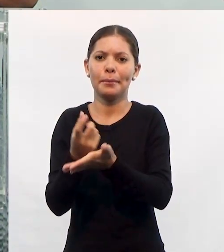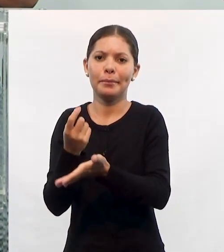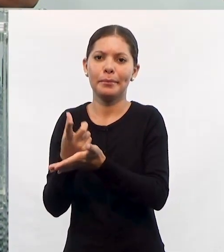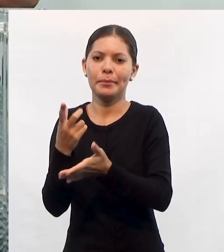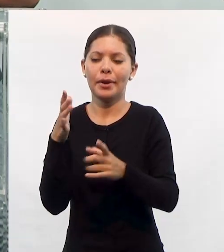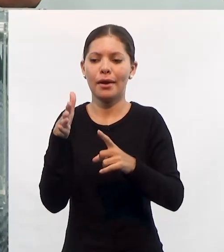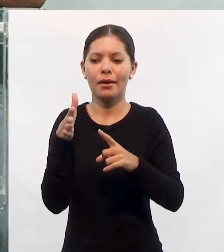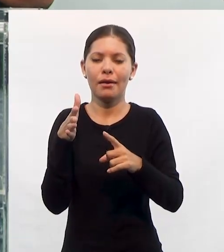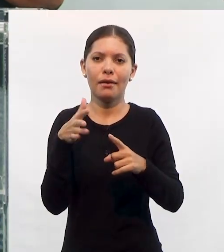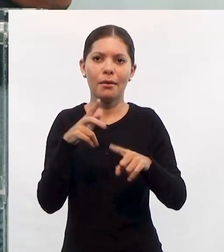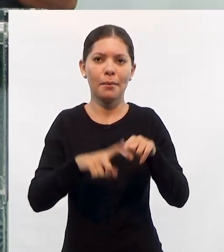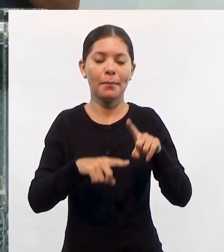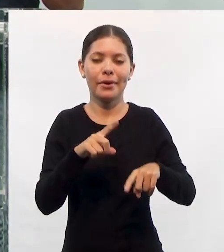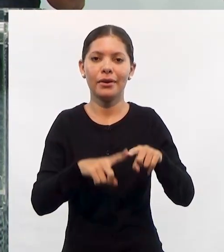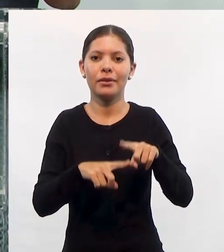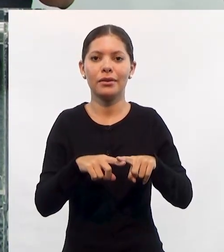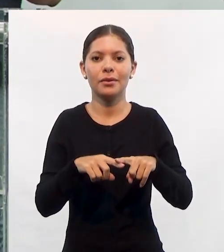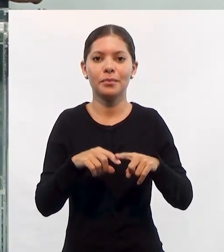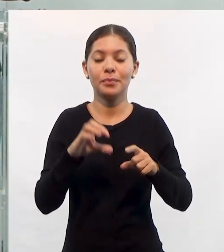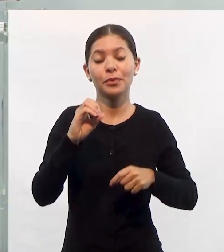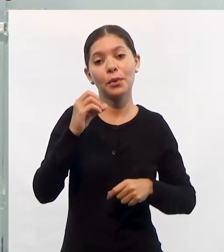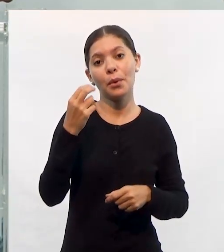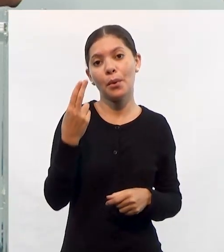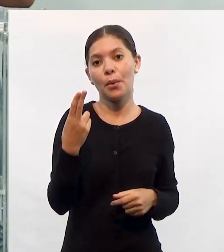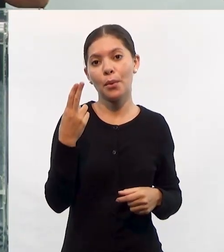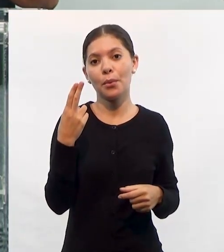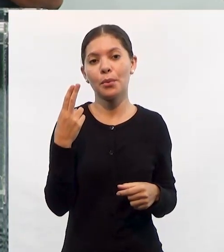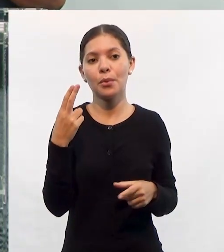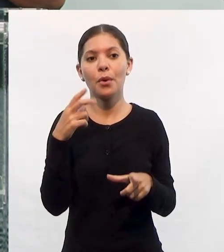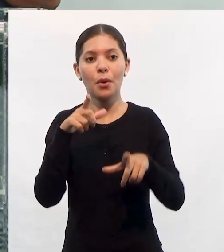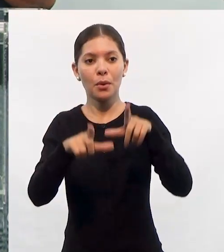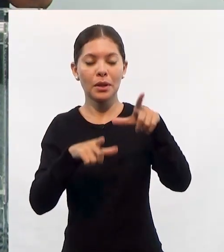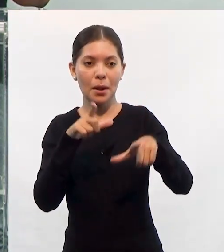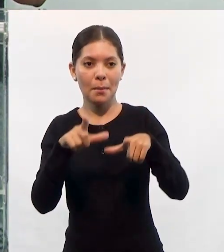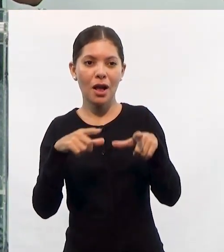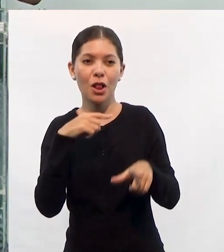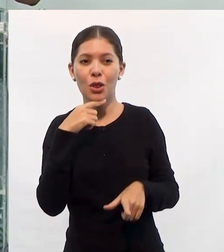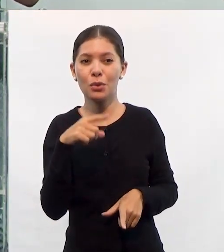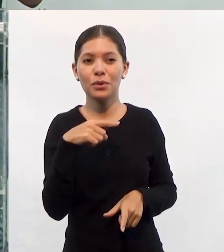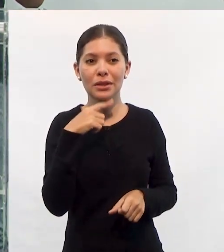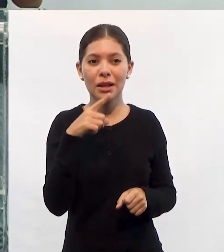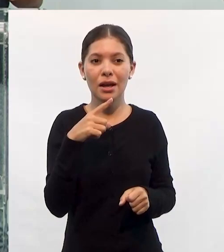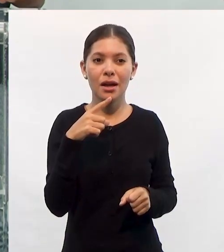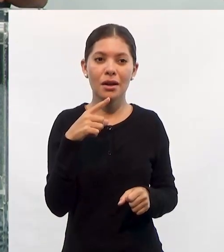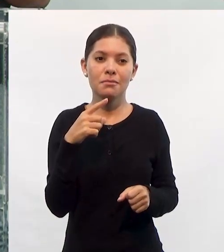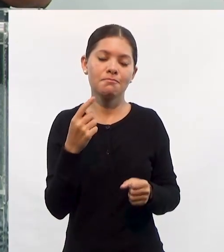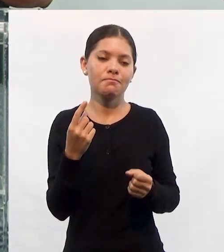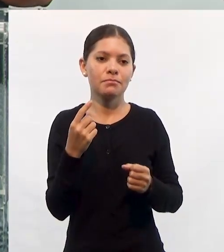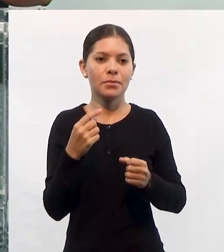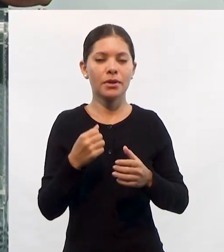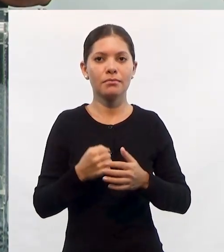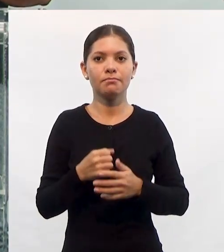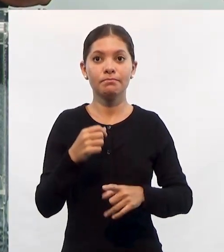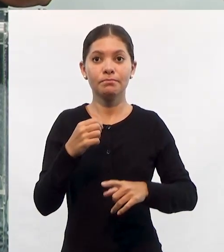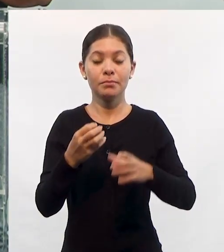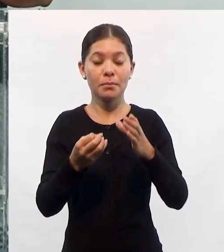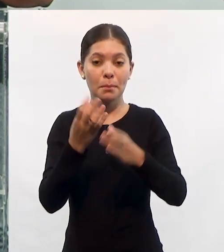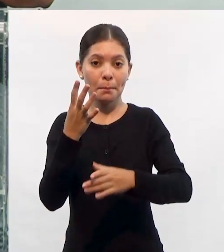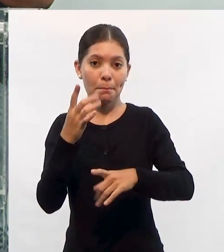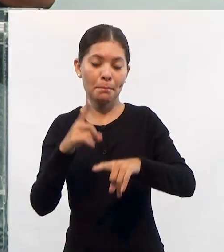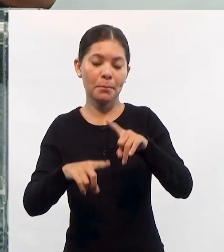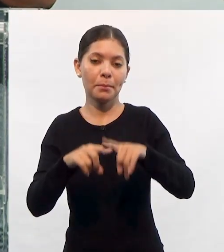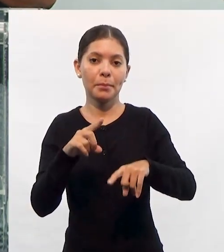manualmente. Ou pode ser que aquele trabalho não dá para ser feito por máquinas.